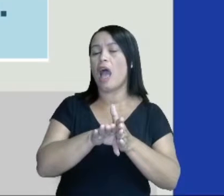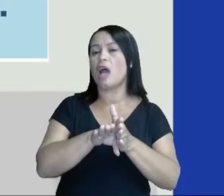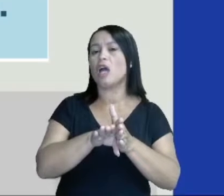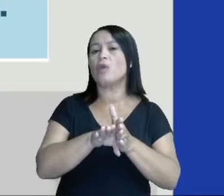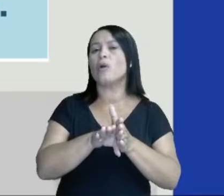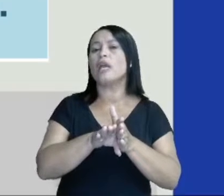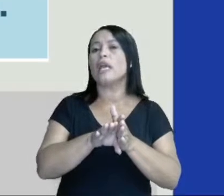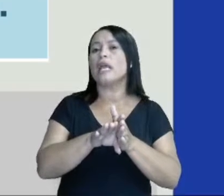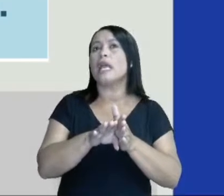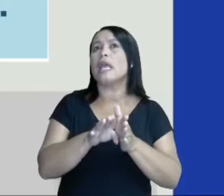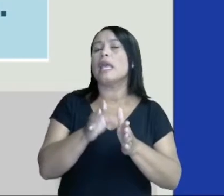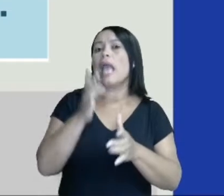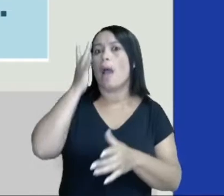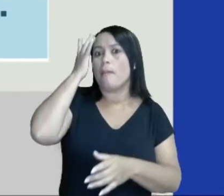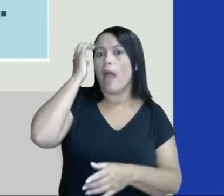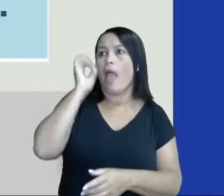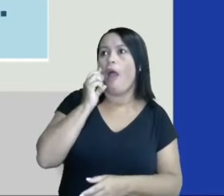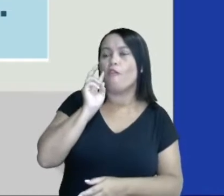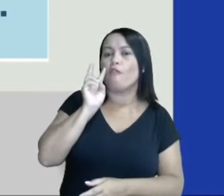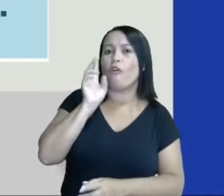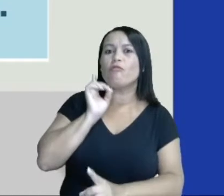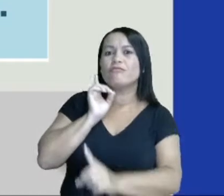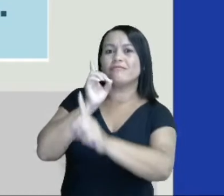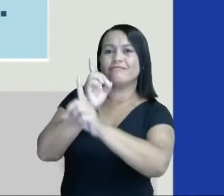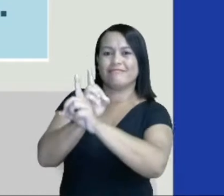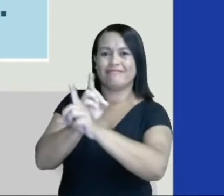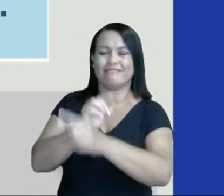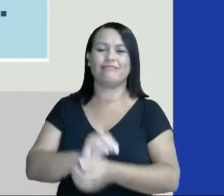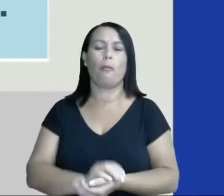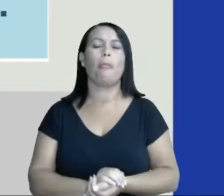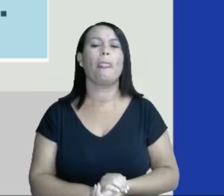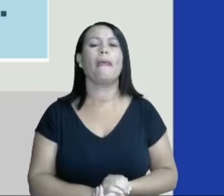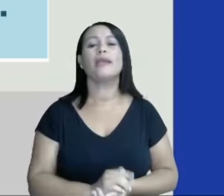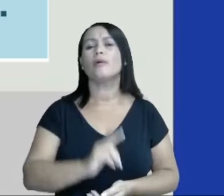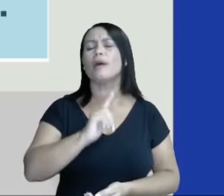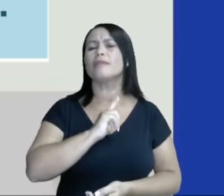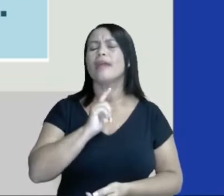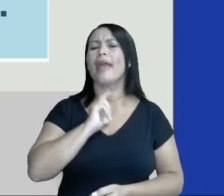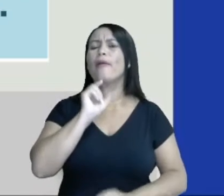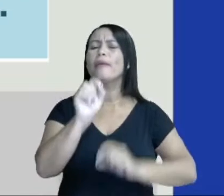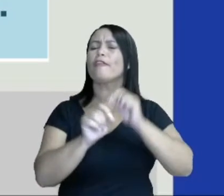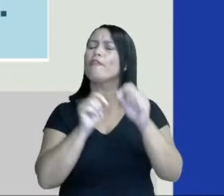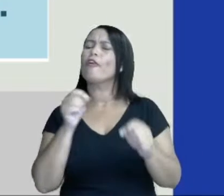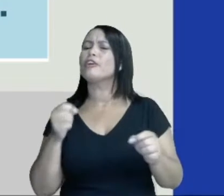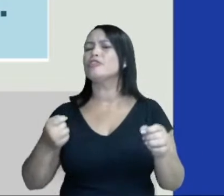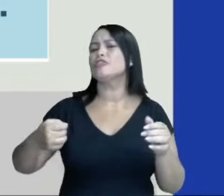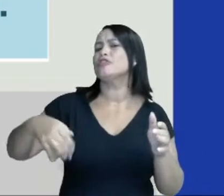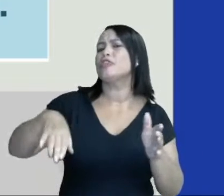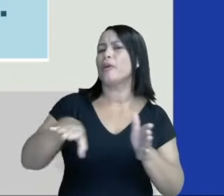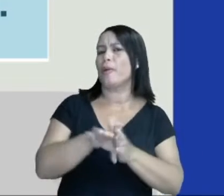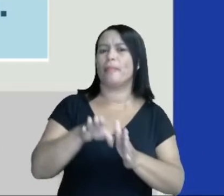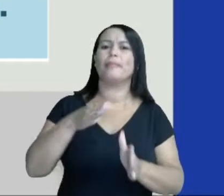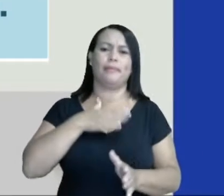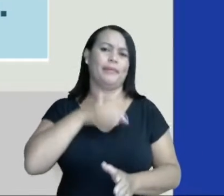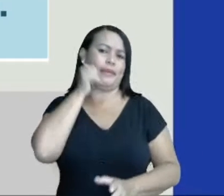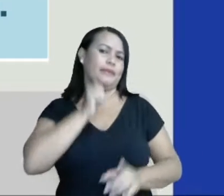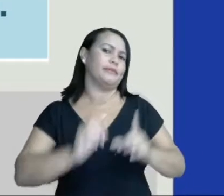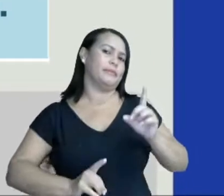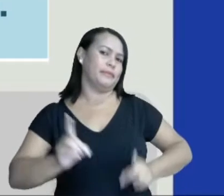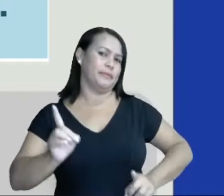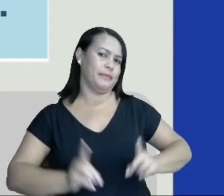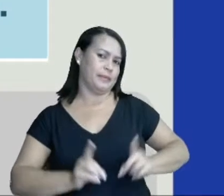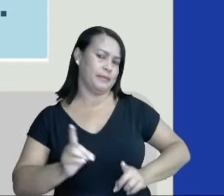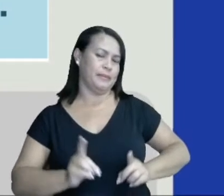vou vê-las amanhã. Então, eu tenho, ó, quem foi que chegou? Mis